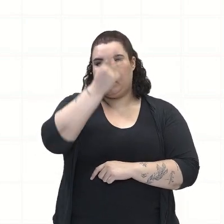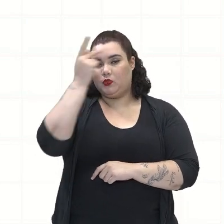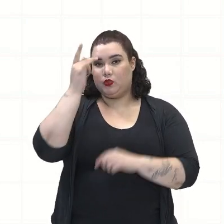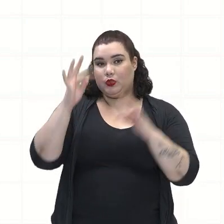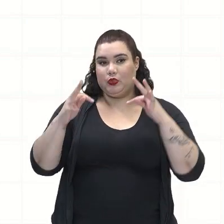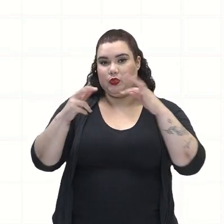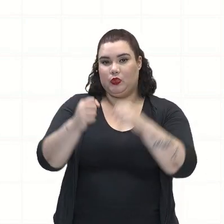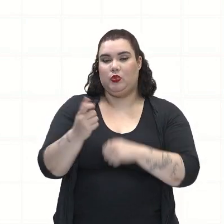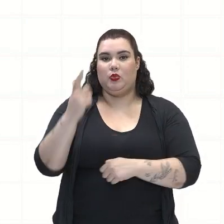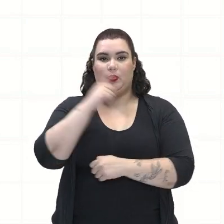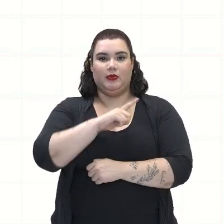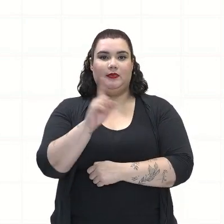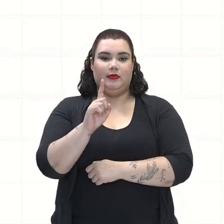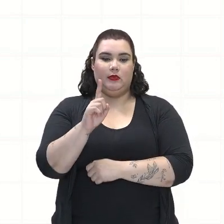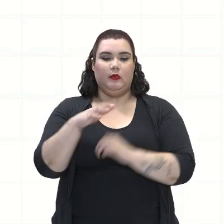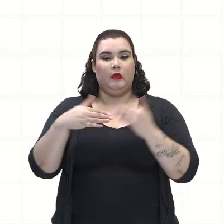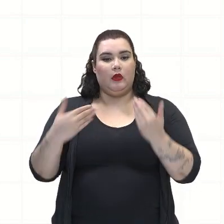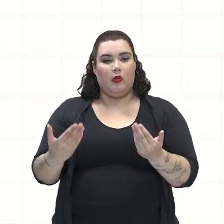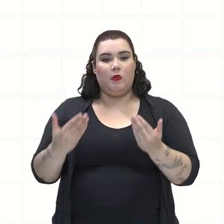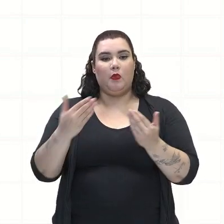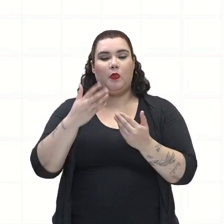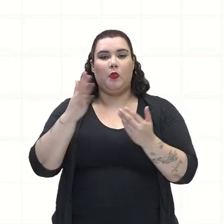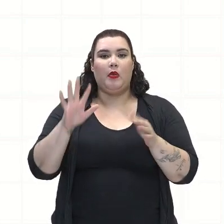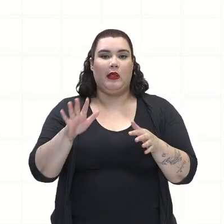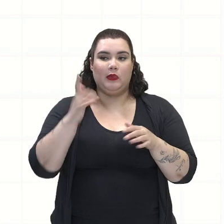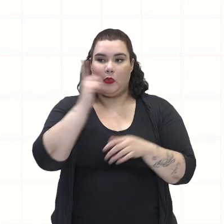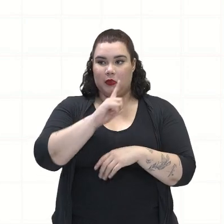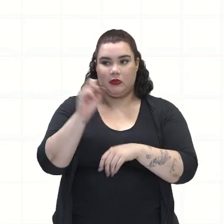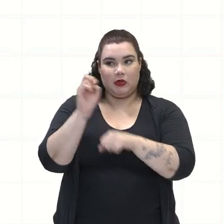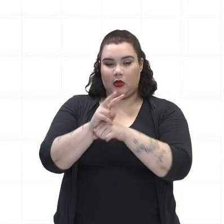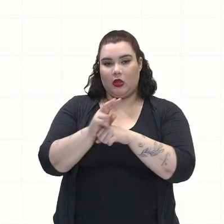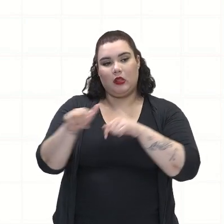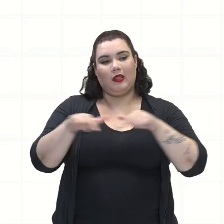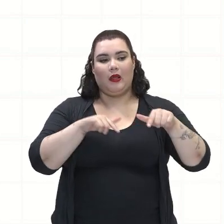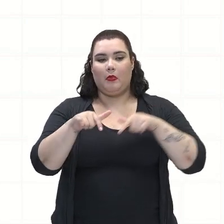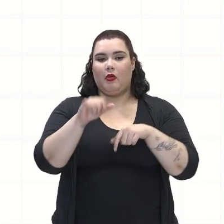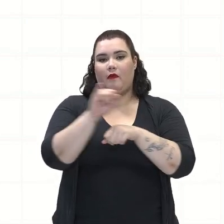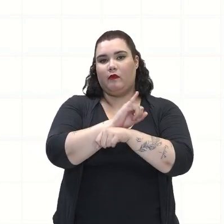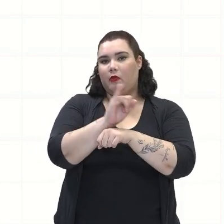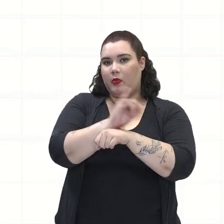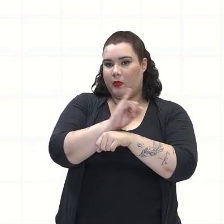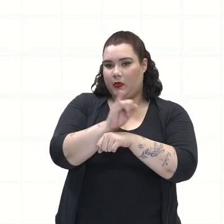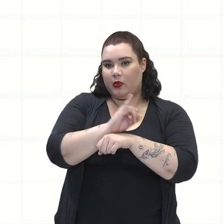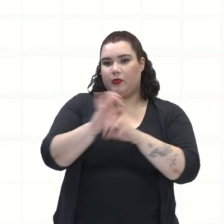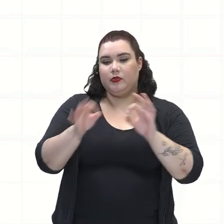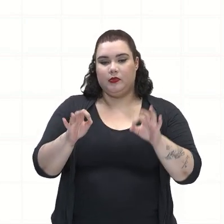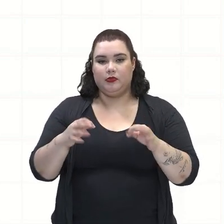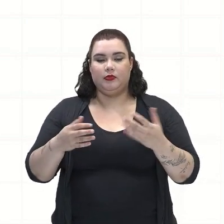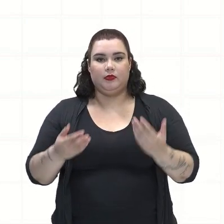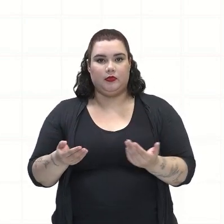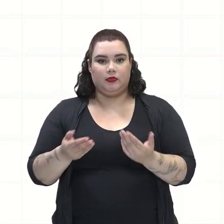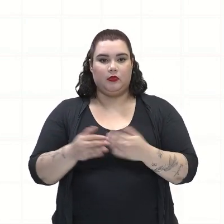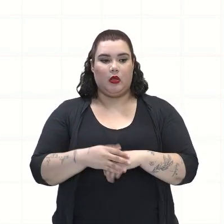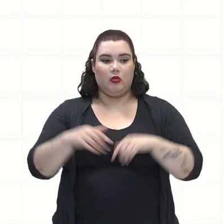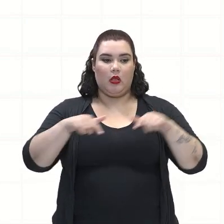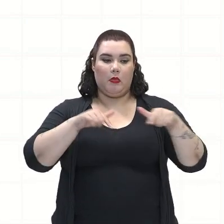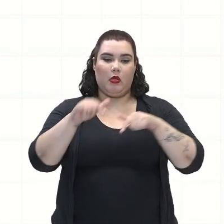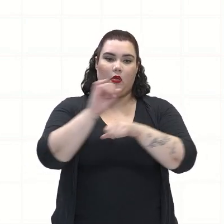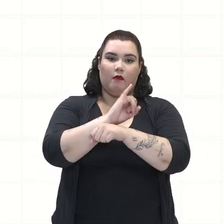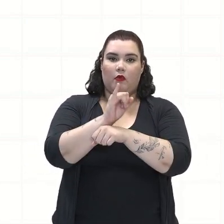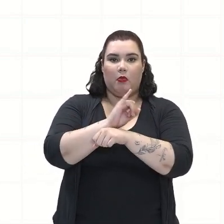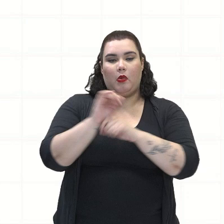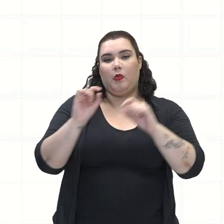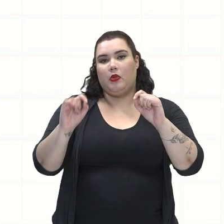emprego. Então qual é a saída? Ir para a questão do trabalho informal, né? O trabalho informal é o